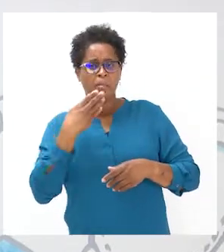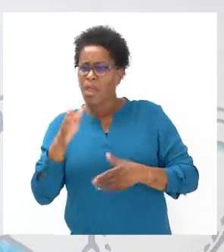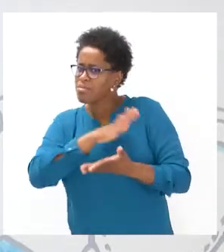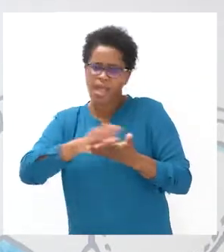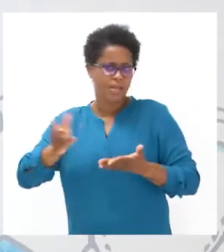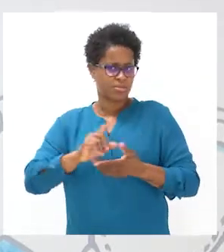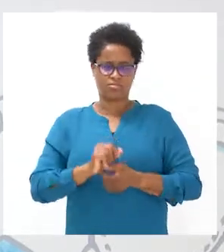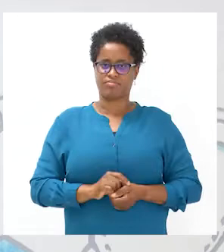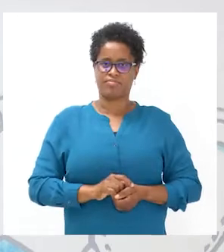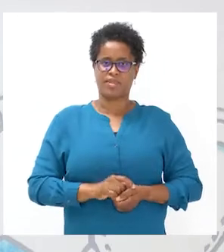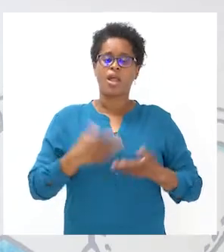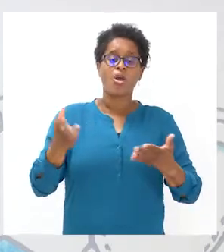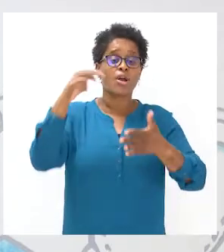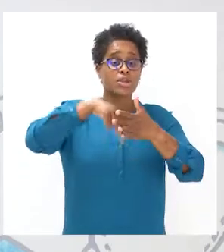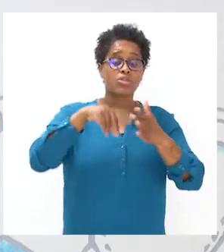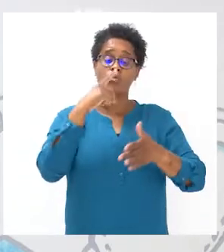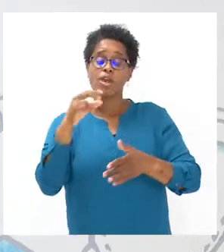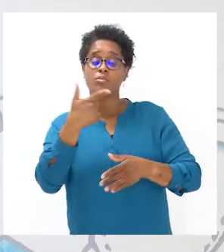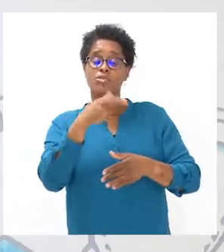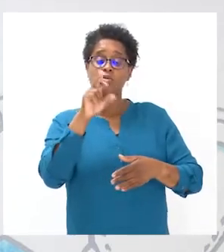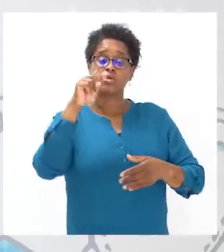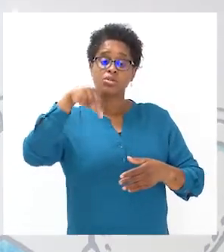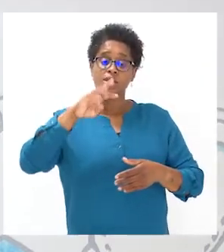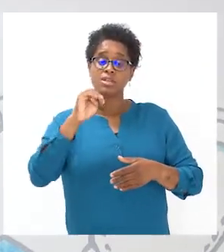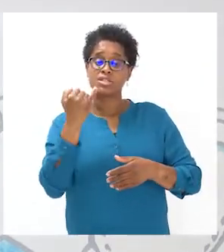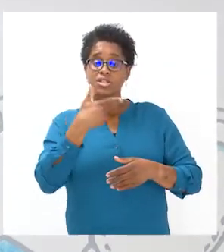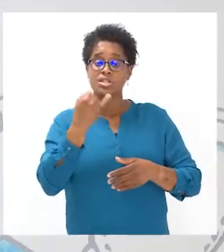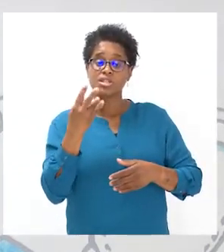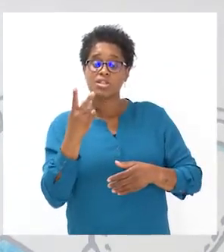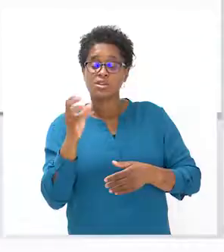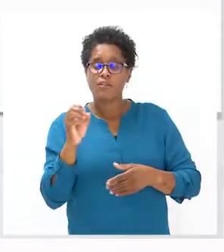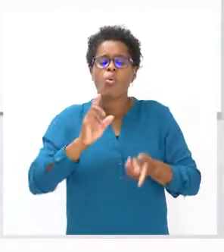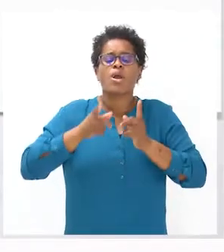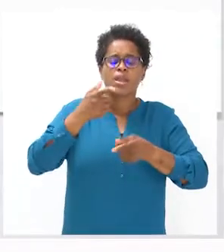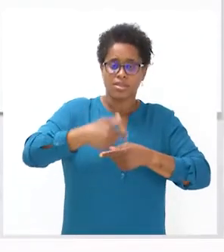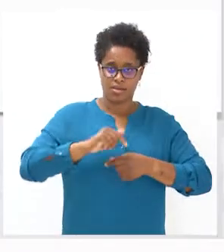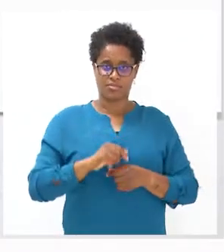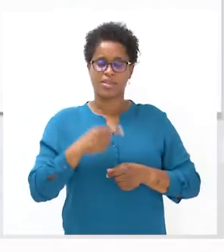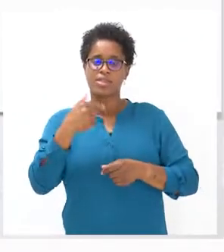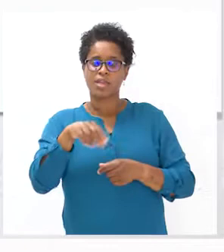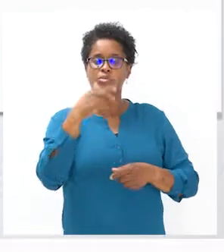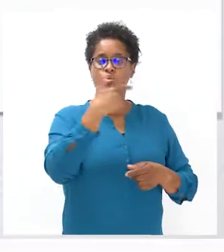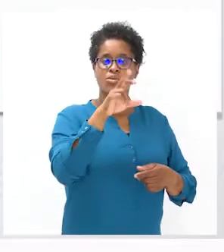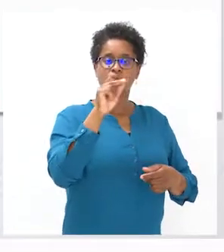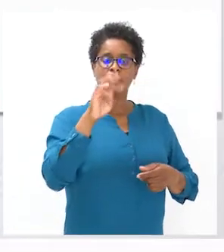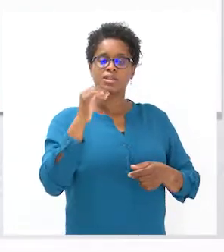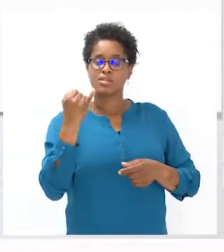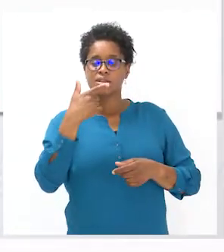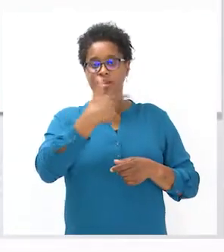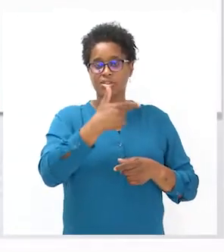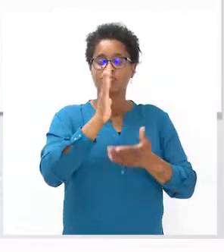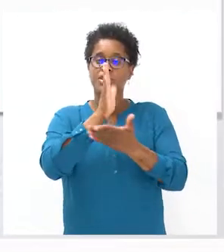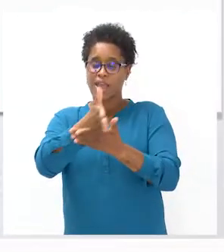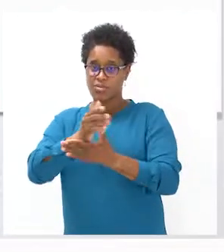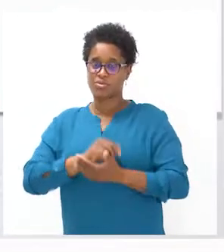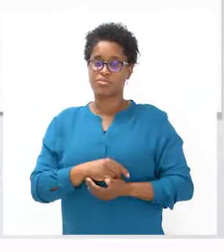complemento. E agora, dentro do verbo transitivo, o que é que nós temos? Temos o transitivo direto,